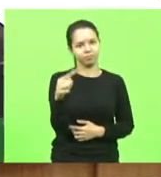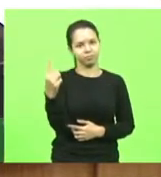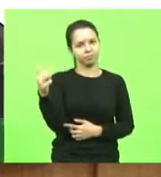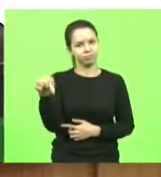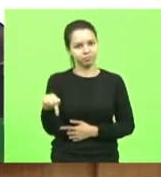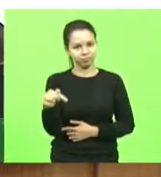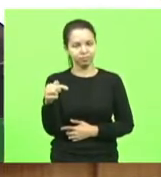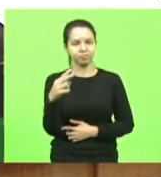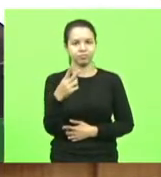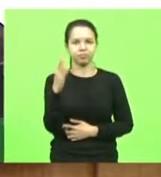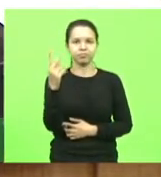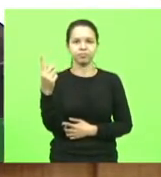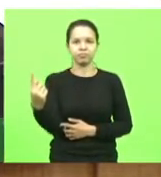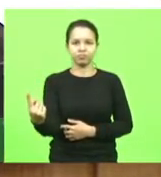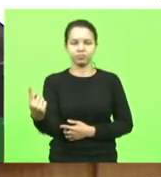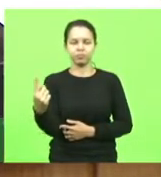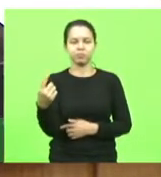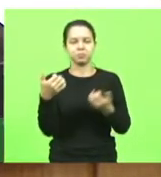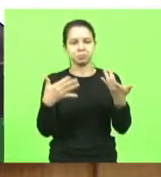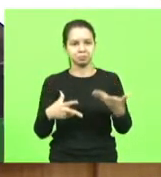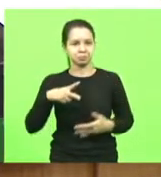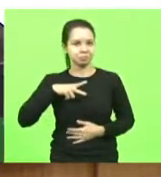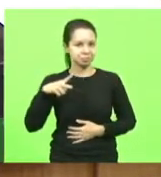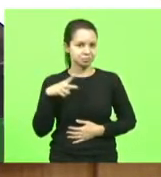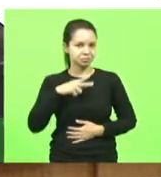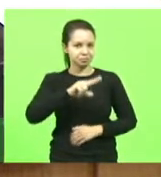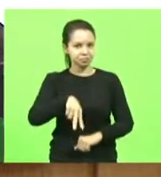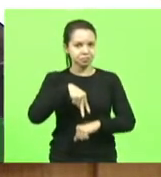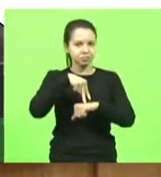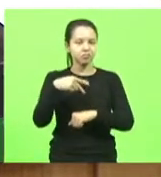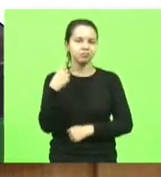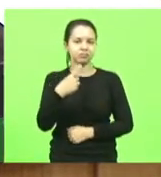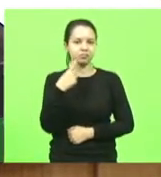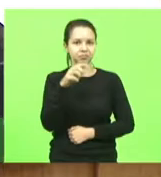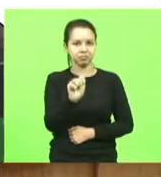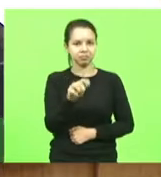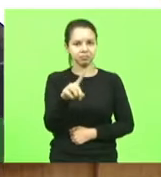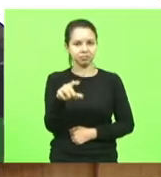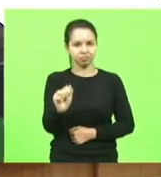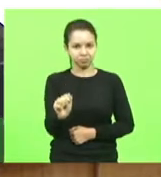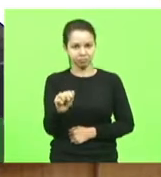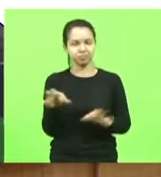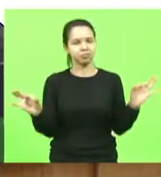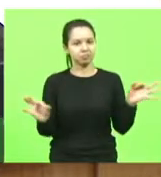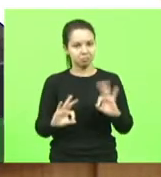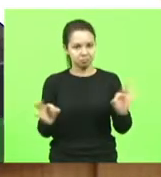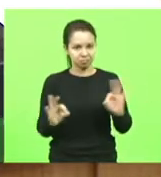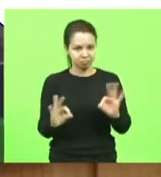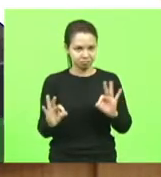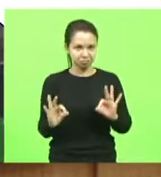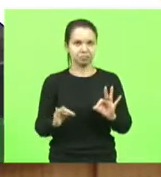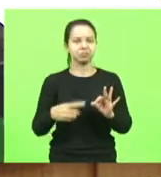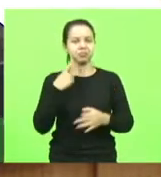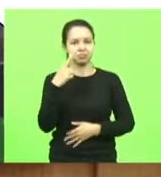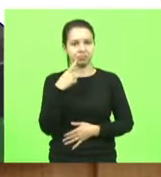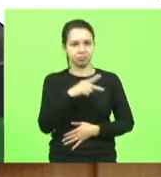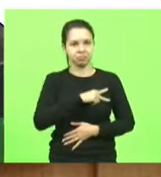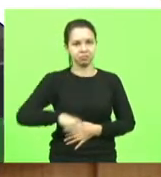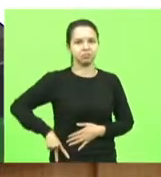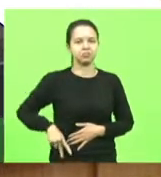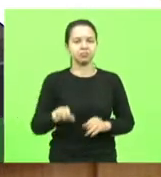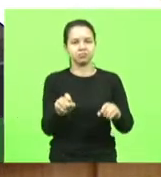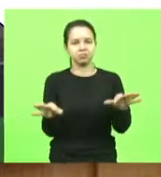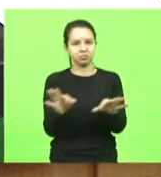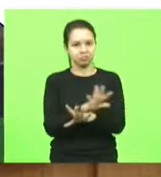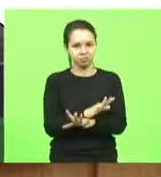Explicações pessoais. Fez uso da palavra a senhora deputada Ada de Luca. Nada mais havendo, senhor presidente, antes de encerrar a sessão,